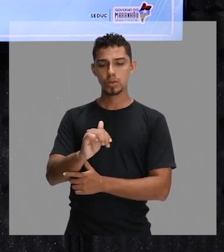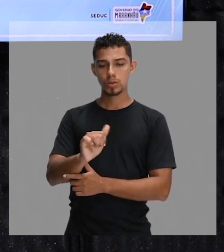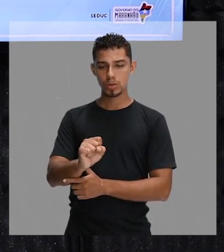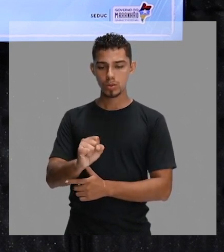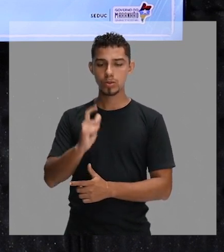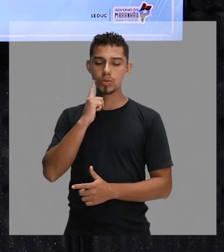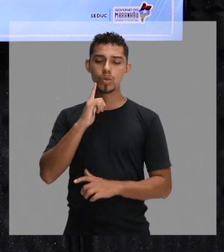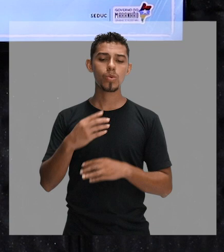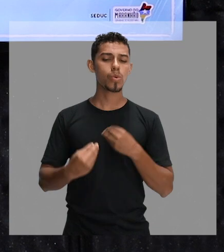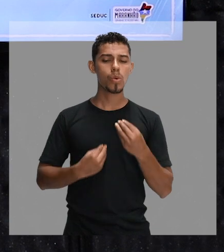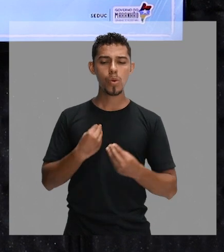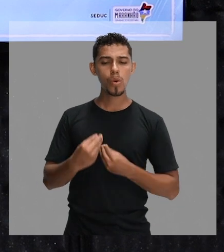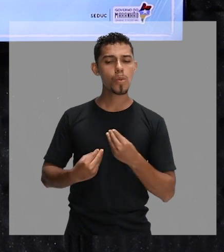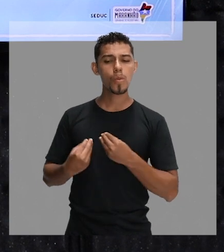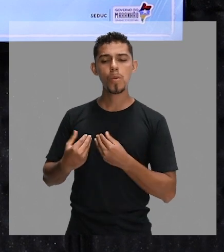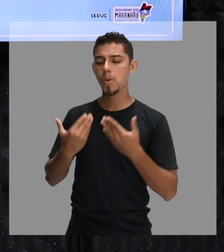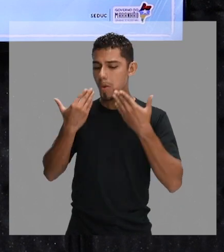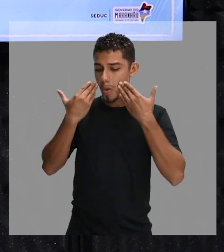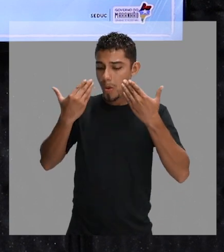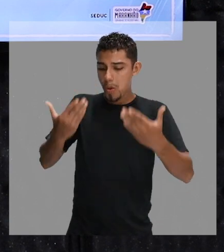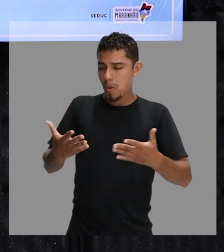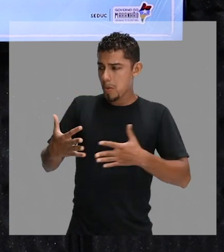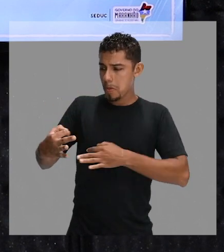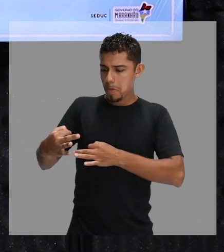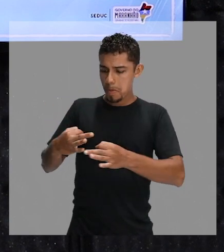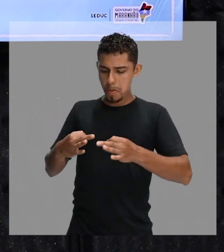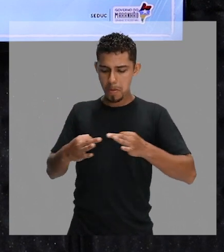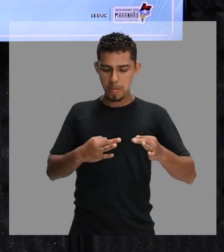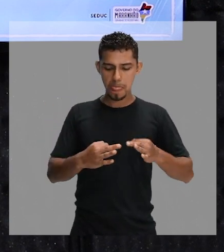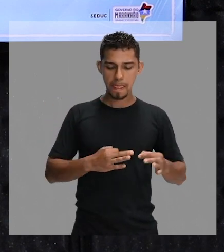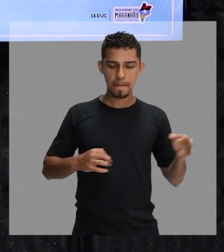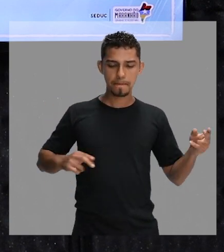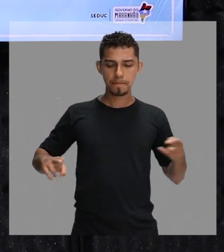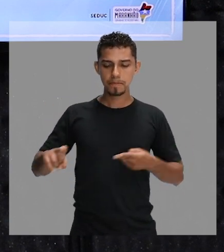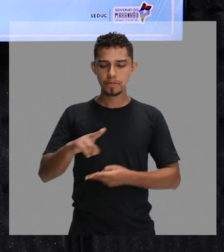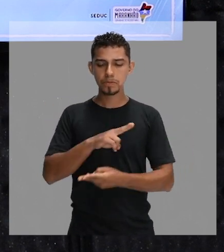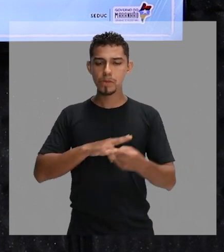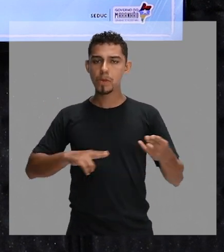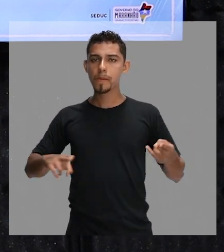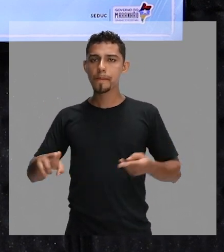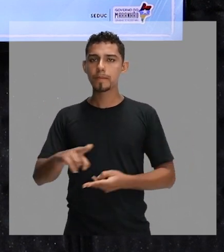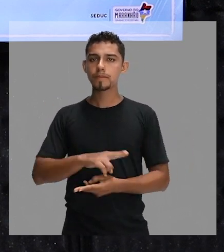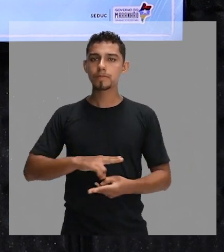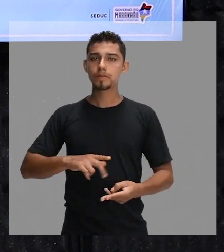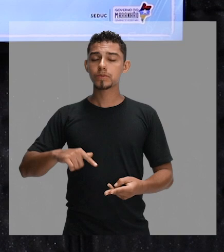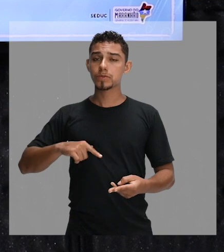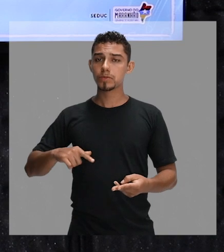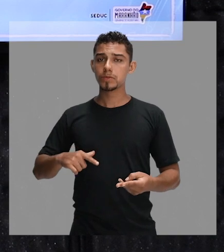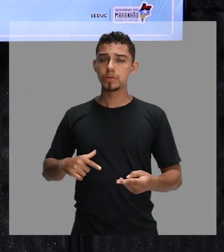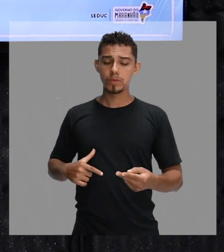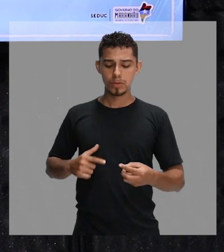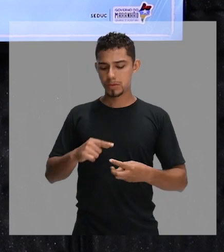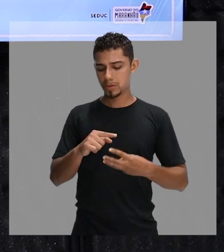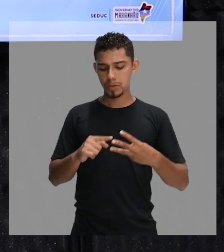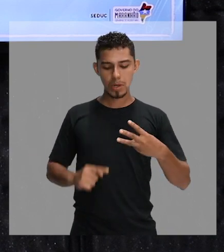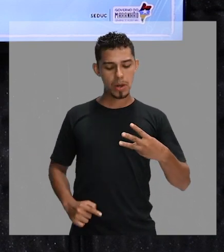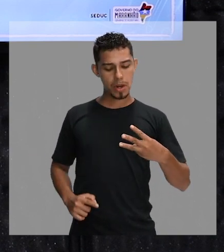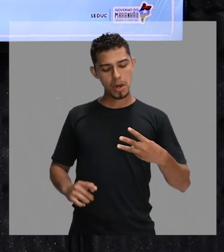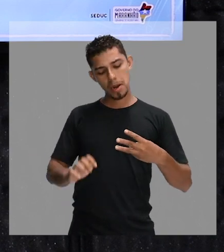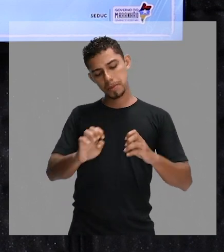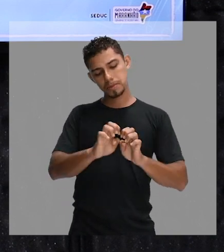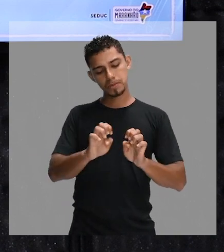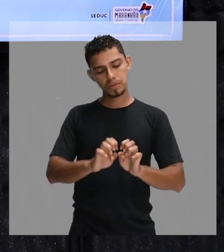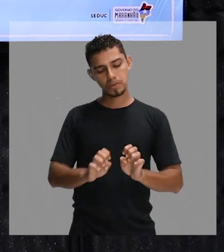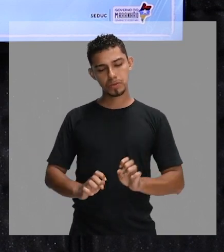como as rochas elas estão dispostas, estão organizadas no espaço. Então, existem basicamente 3